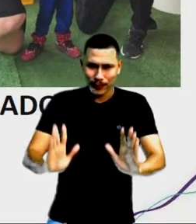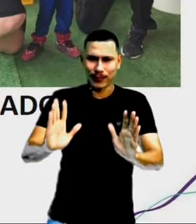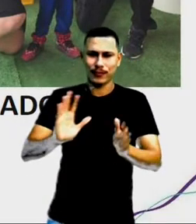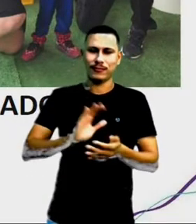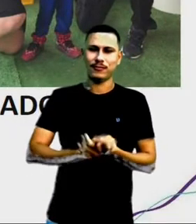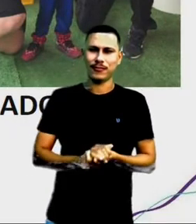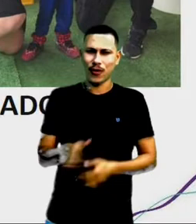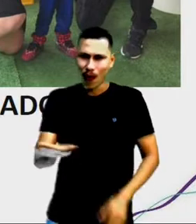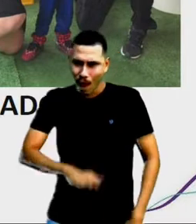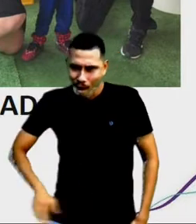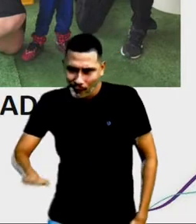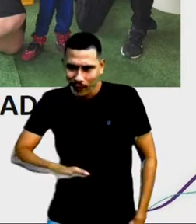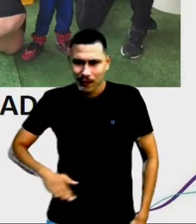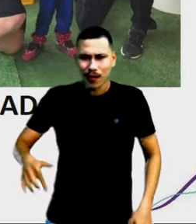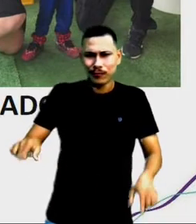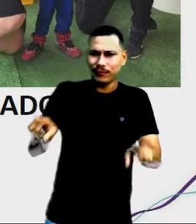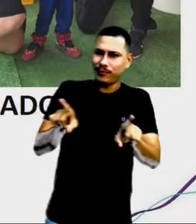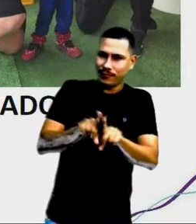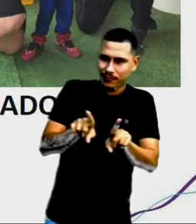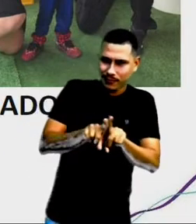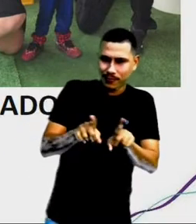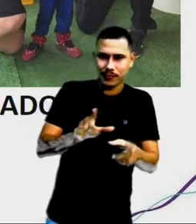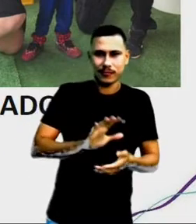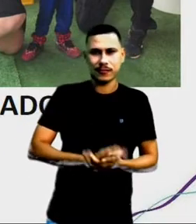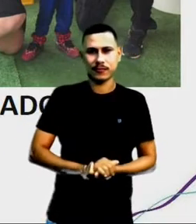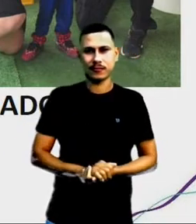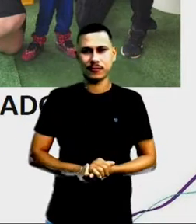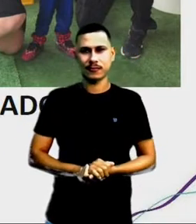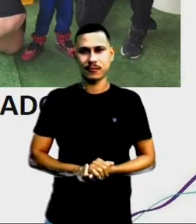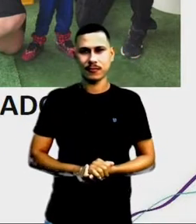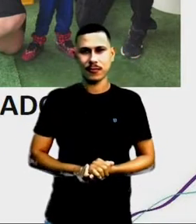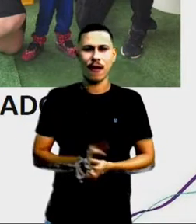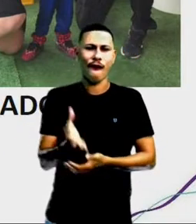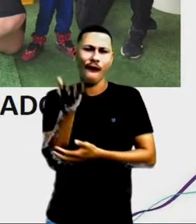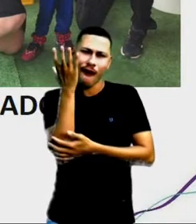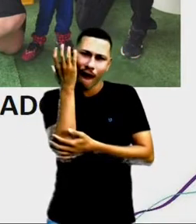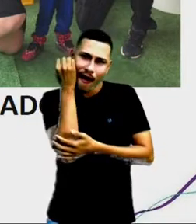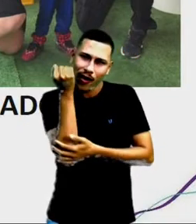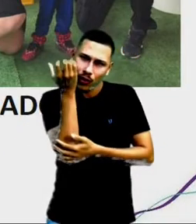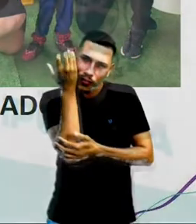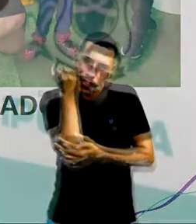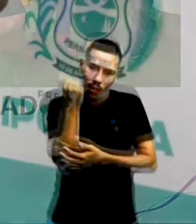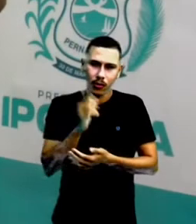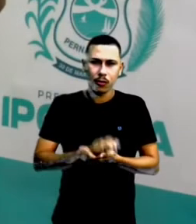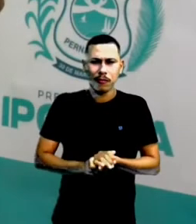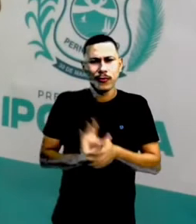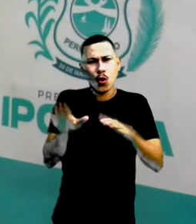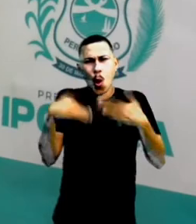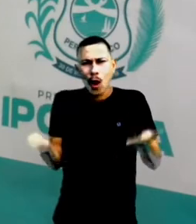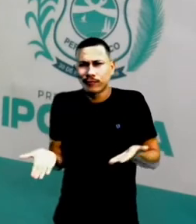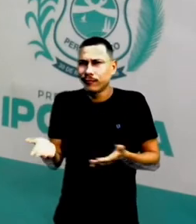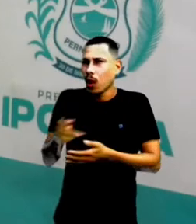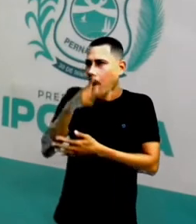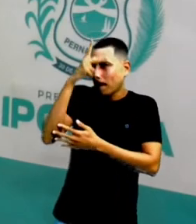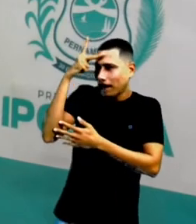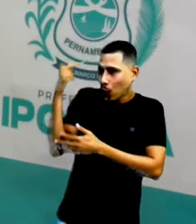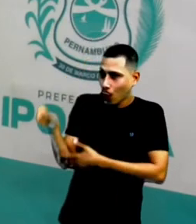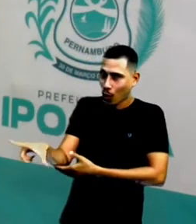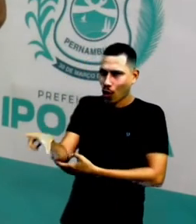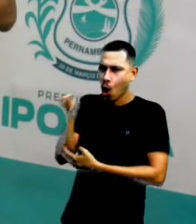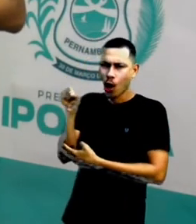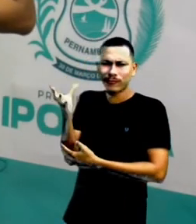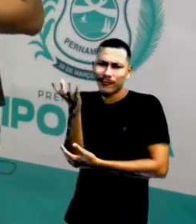criança e até também através da adoção, quando alguém